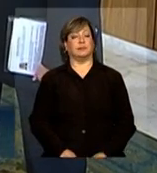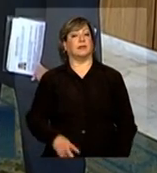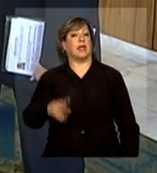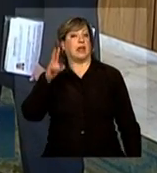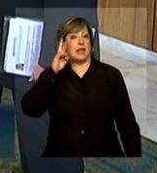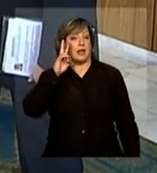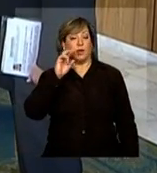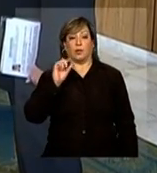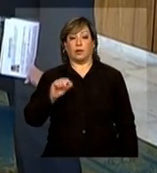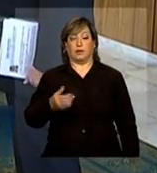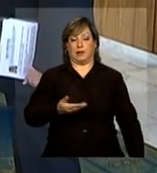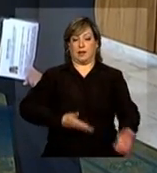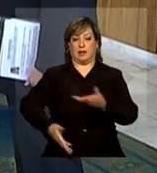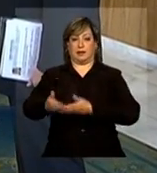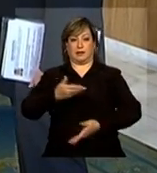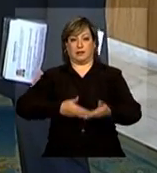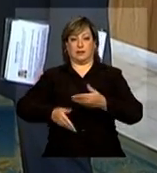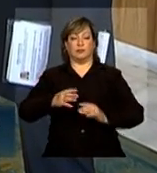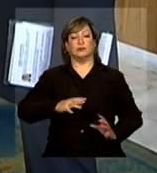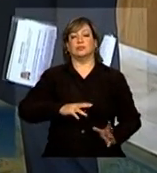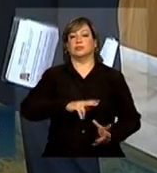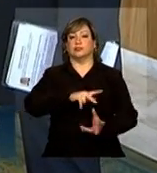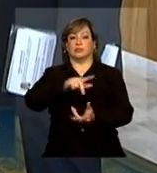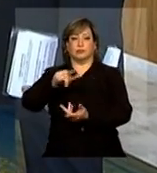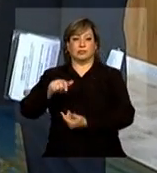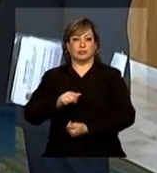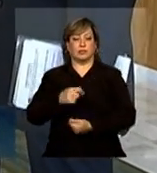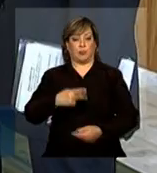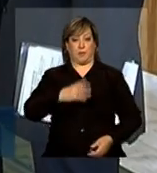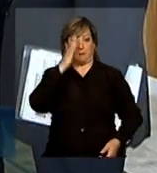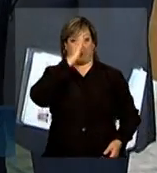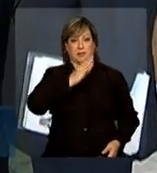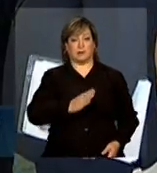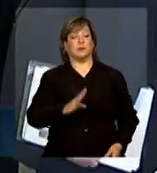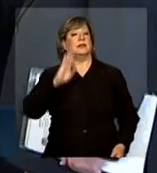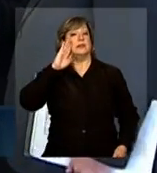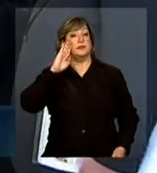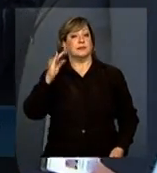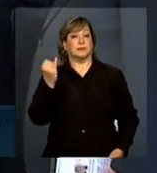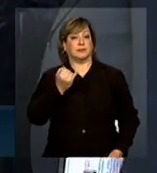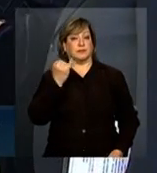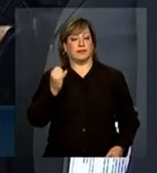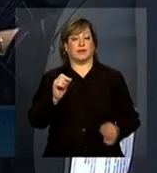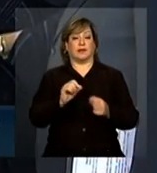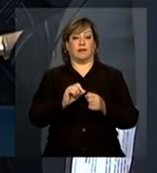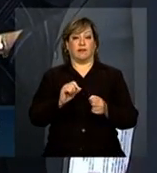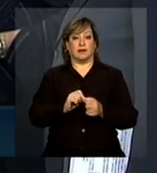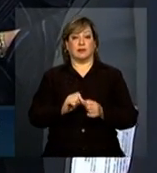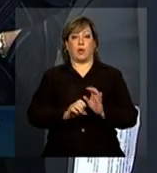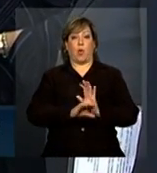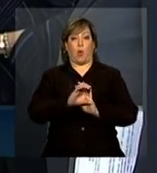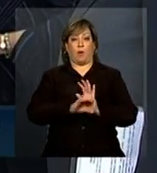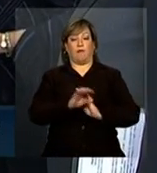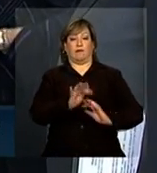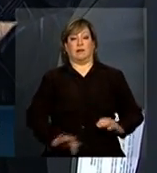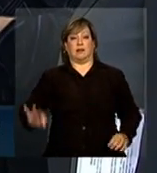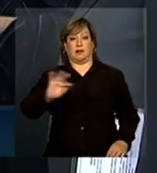Lembrando que as relações internacionais do Brasil são fundamentadas na Constituição Federal